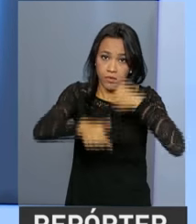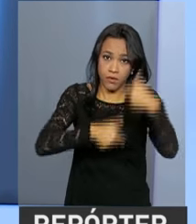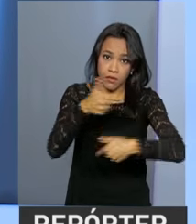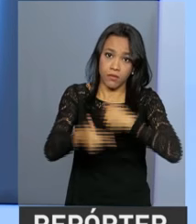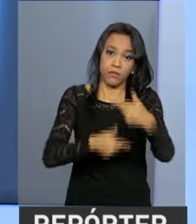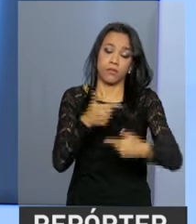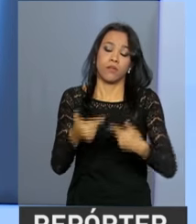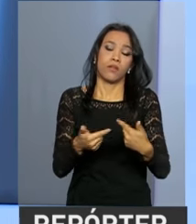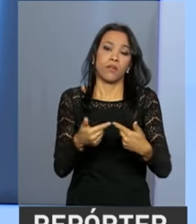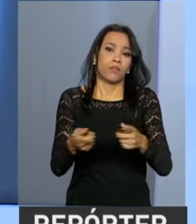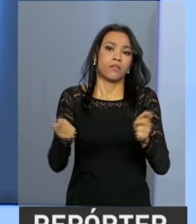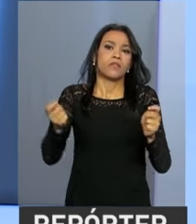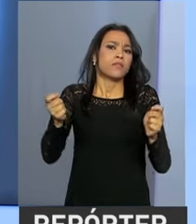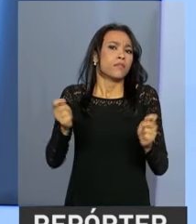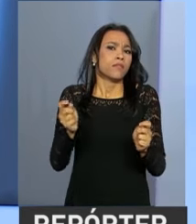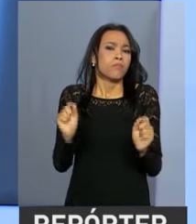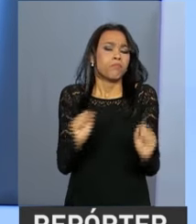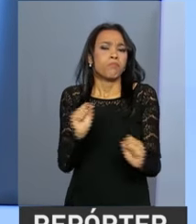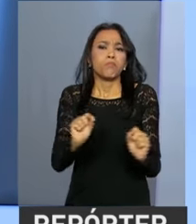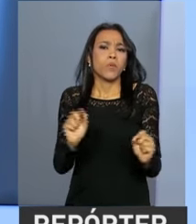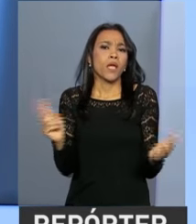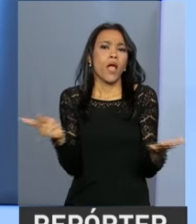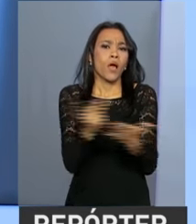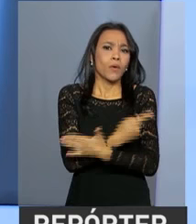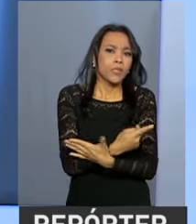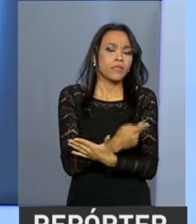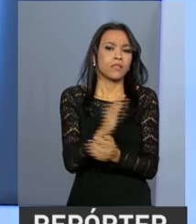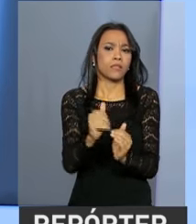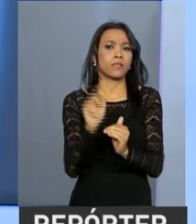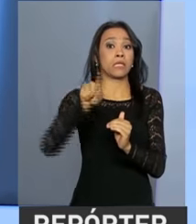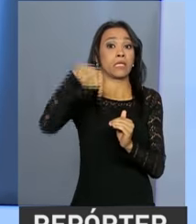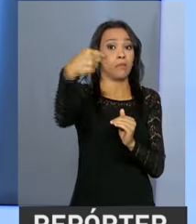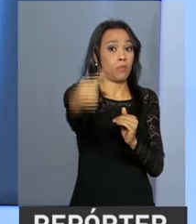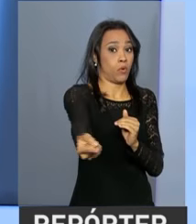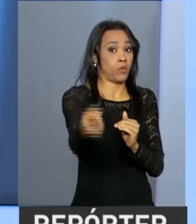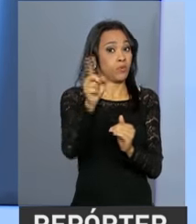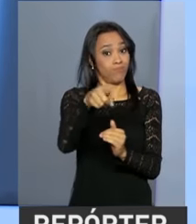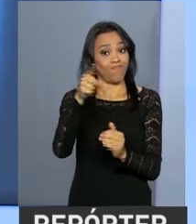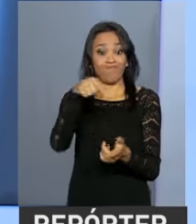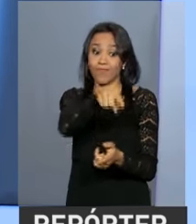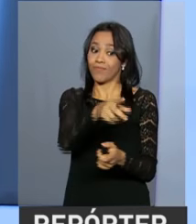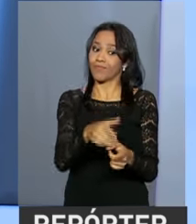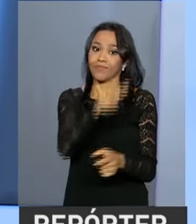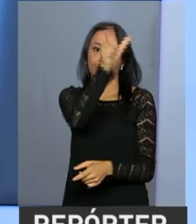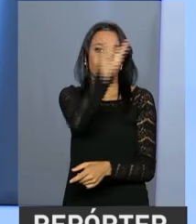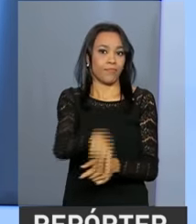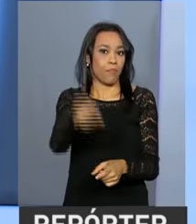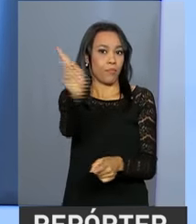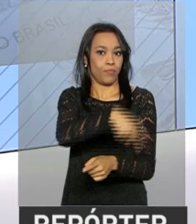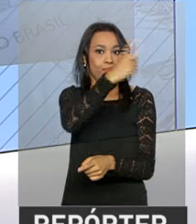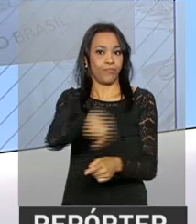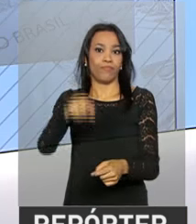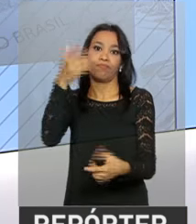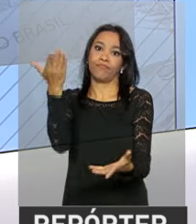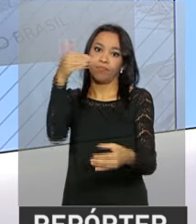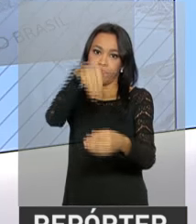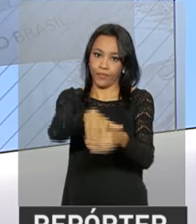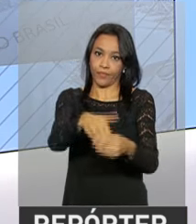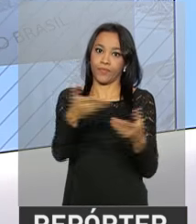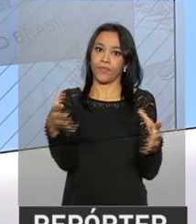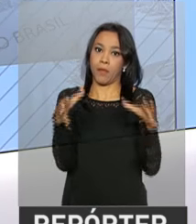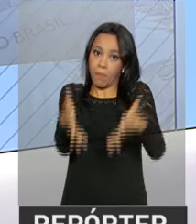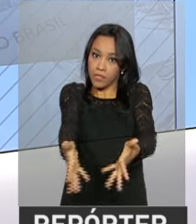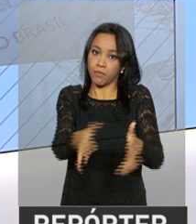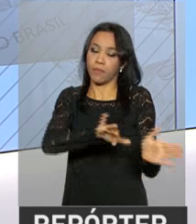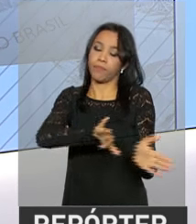eh poderá culminar inclusive eventualmente na suspensão da imunidade de de partidos políticos falar